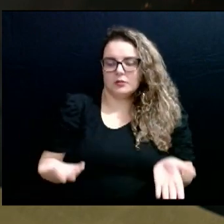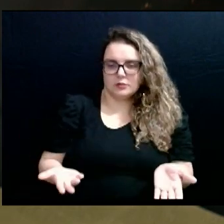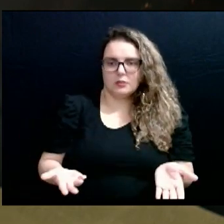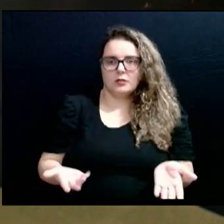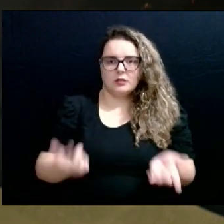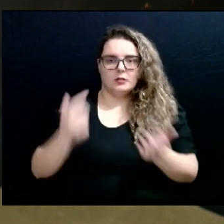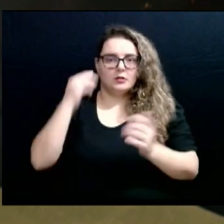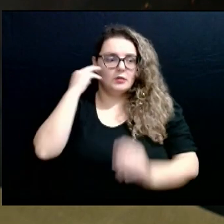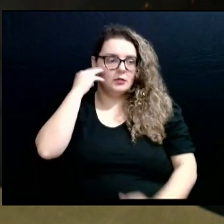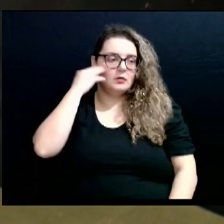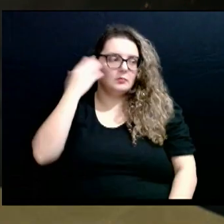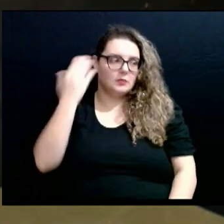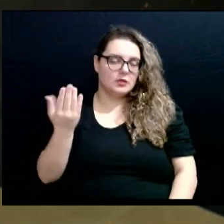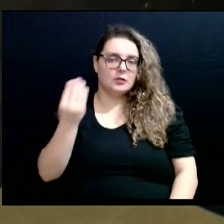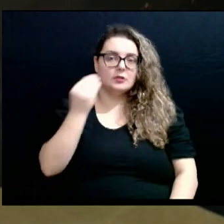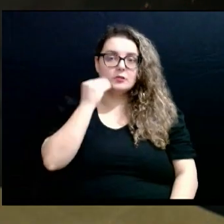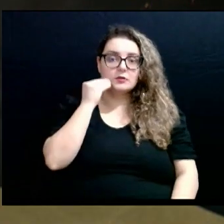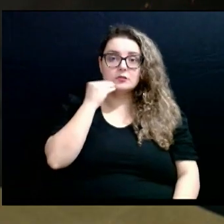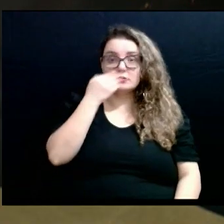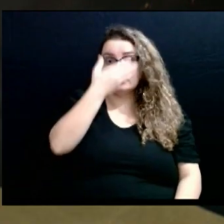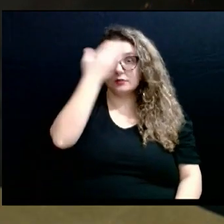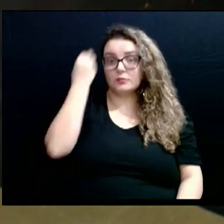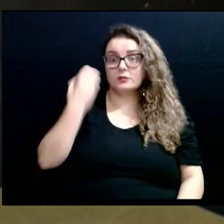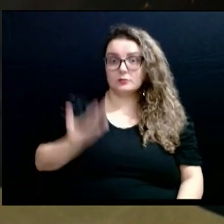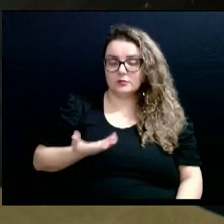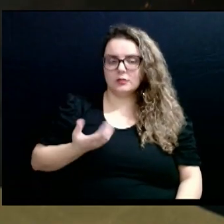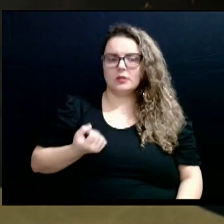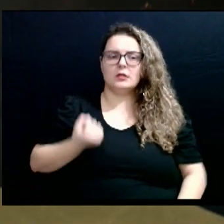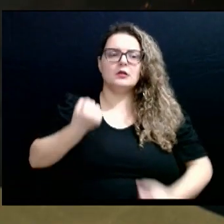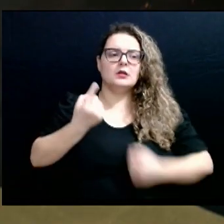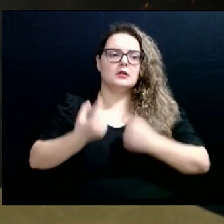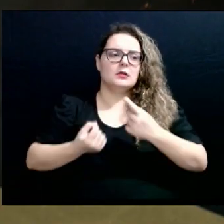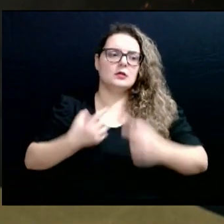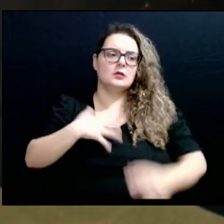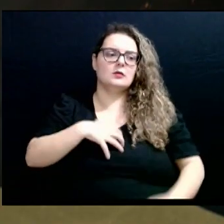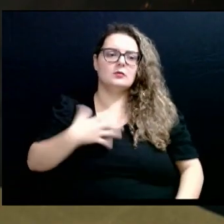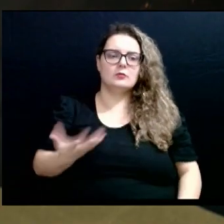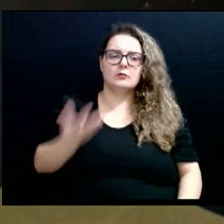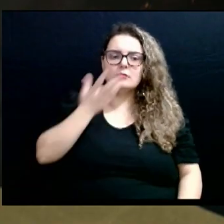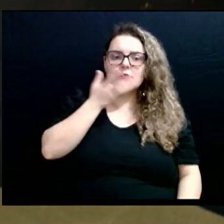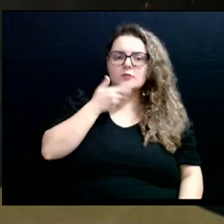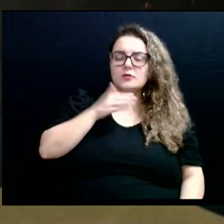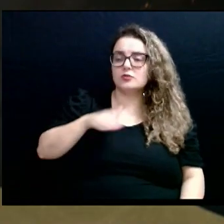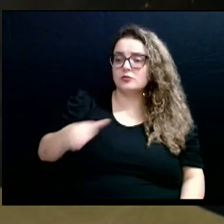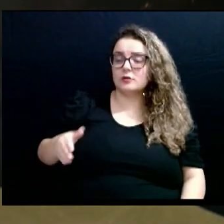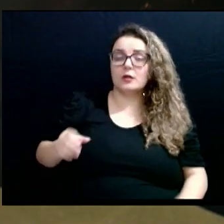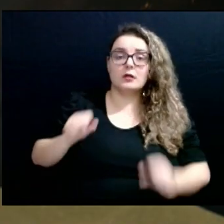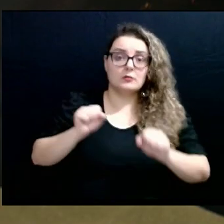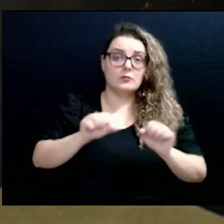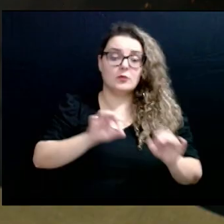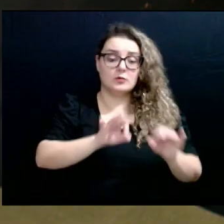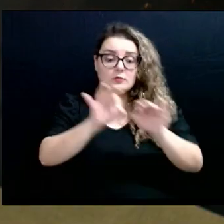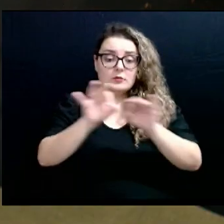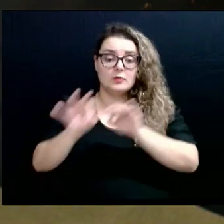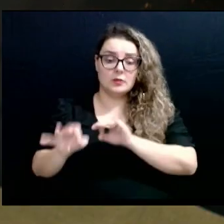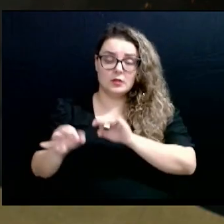tente esquecer, né? Tem algumas situações de infância que podem acompanhar a pessoa até a vida adulta, né?